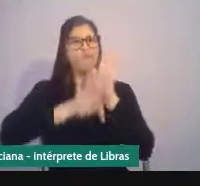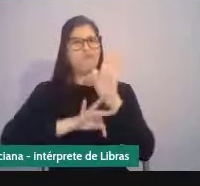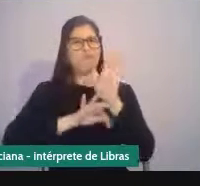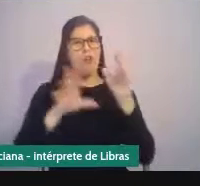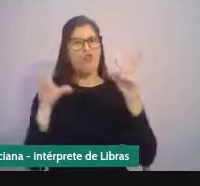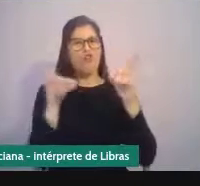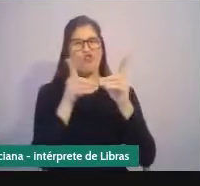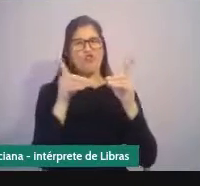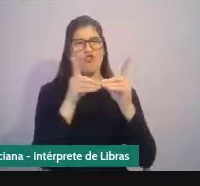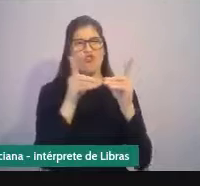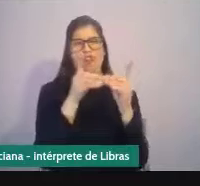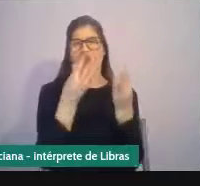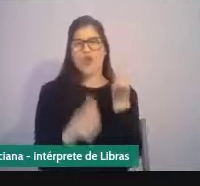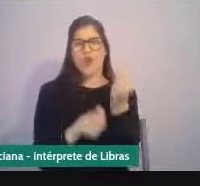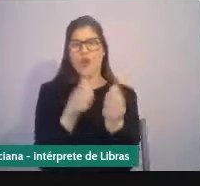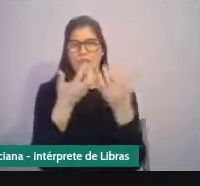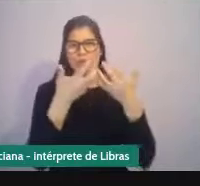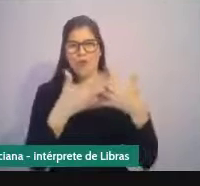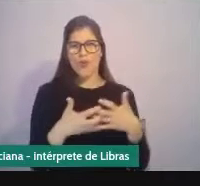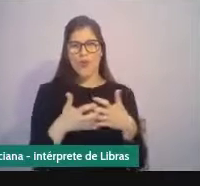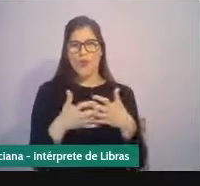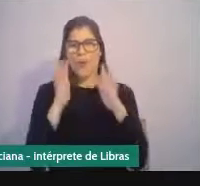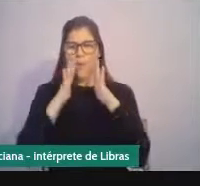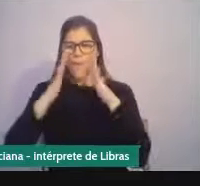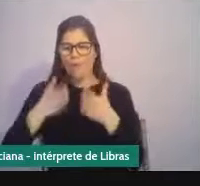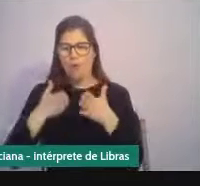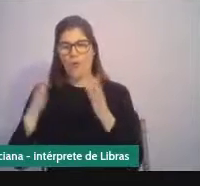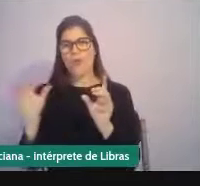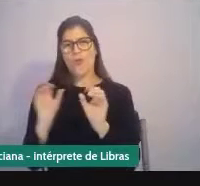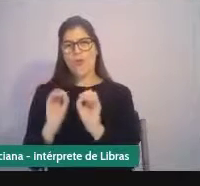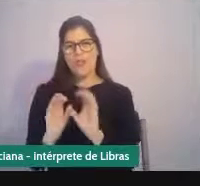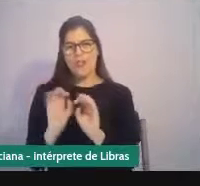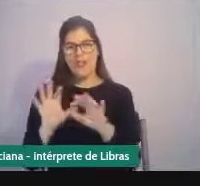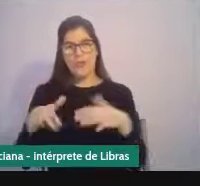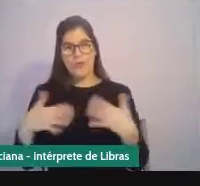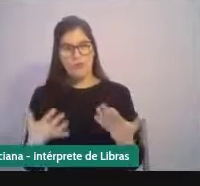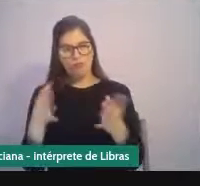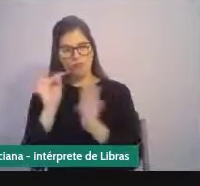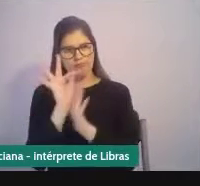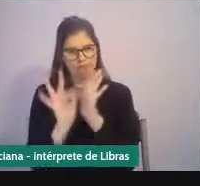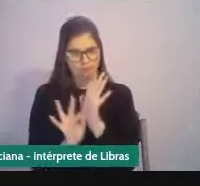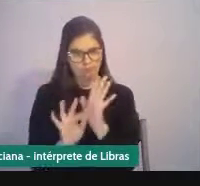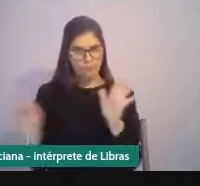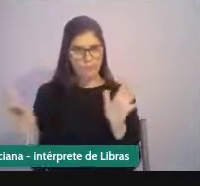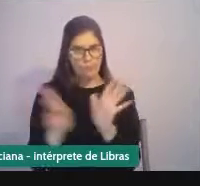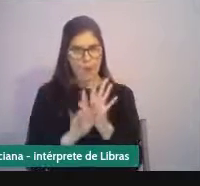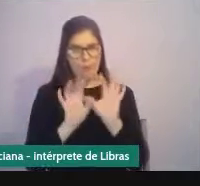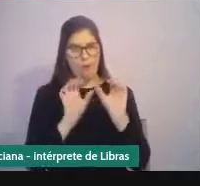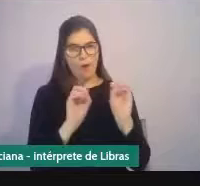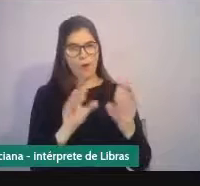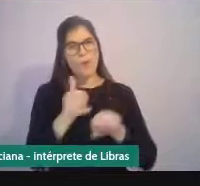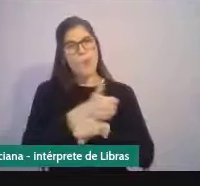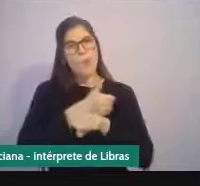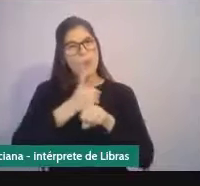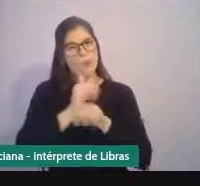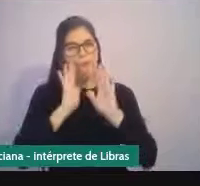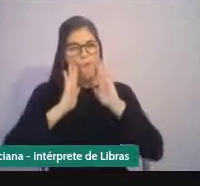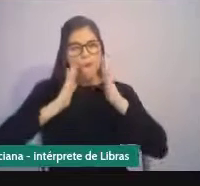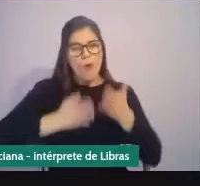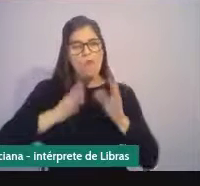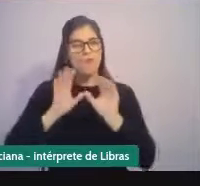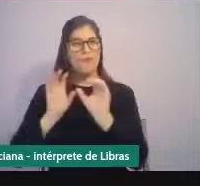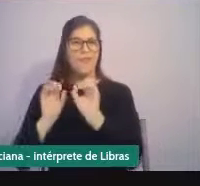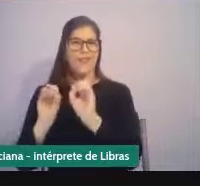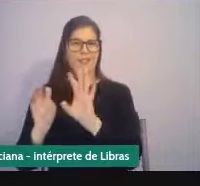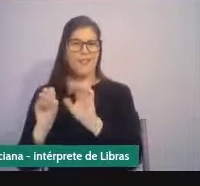didático mesmo, os textos para o ensino. Então, uma publicação de textos da educação profissional para o ensino, que possam,